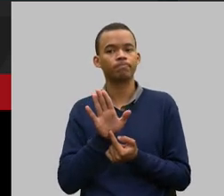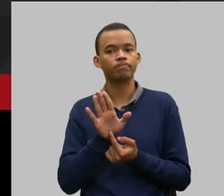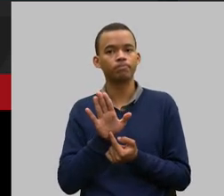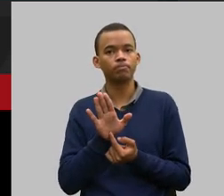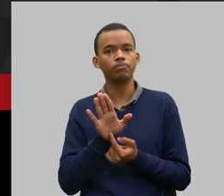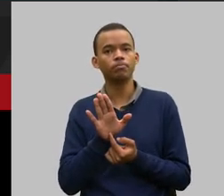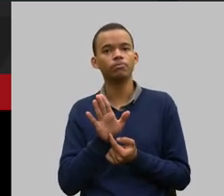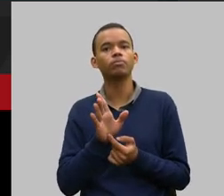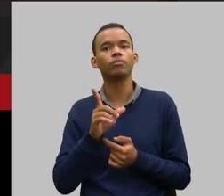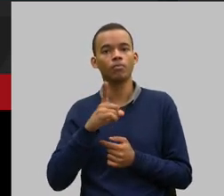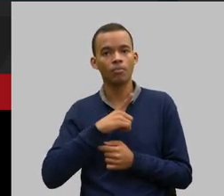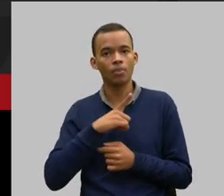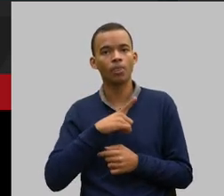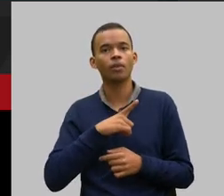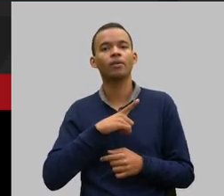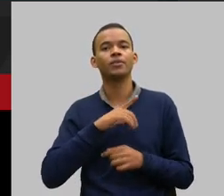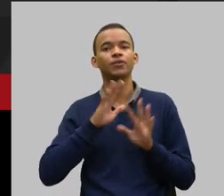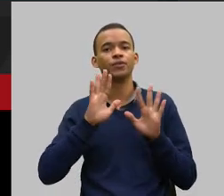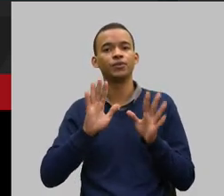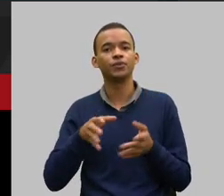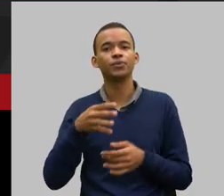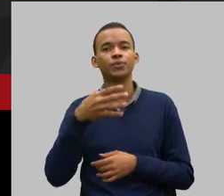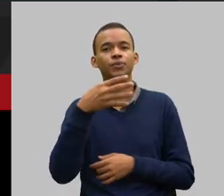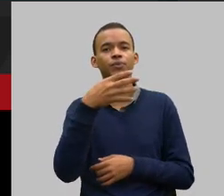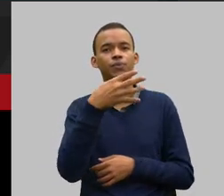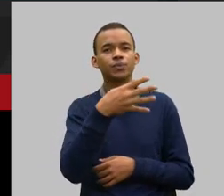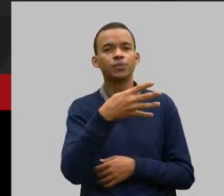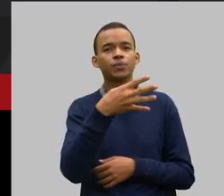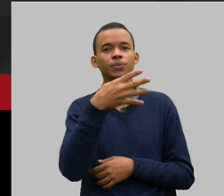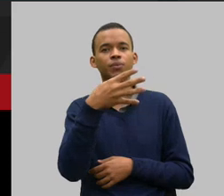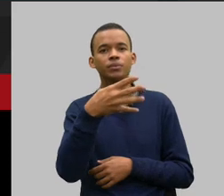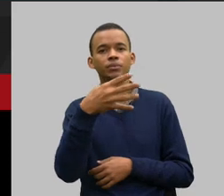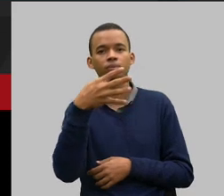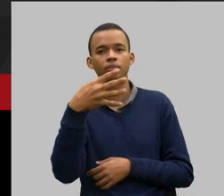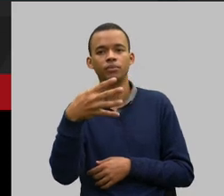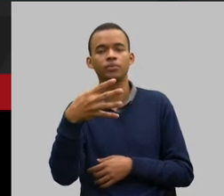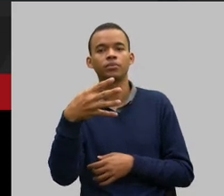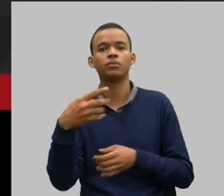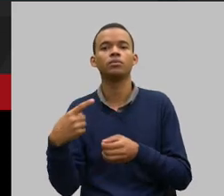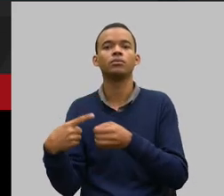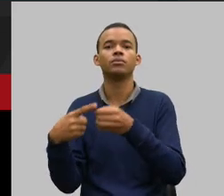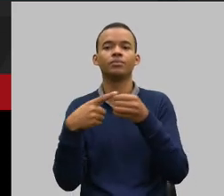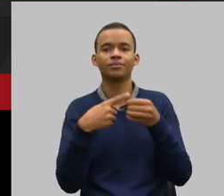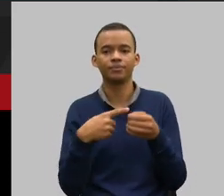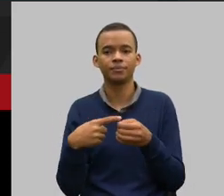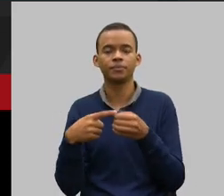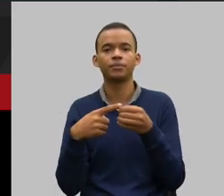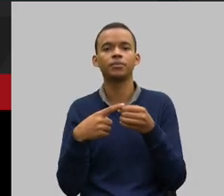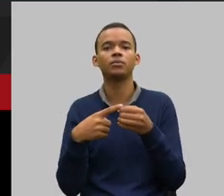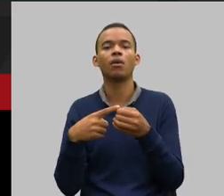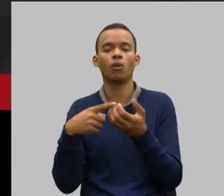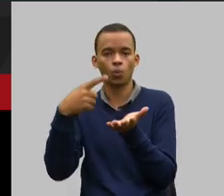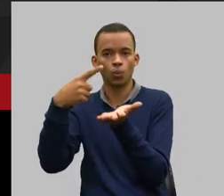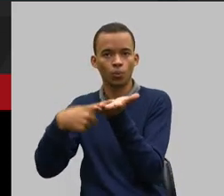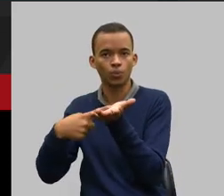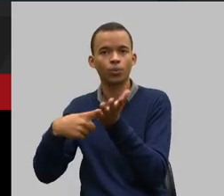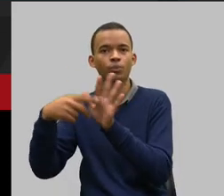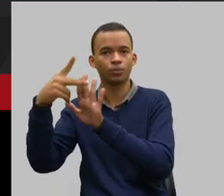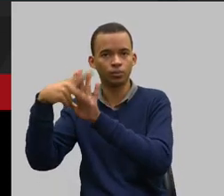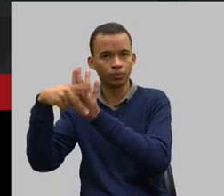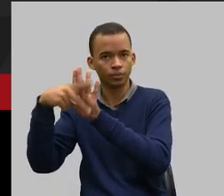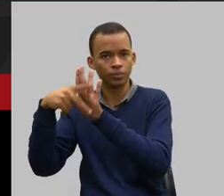hoje 444 municípios que aderiram ao Minas livre para crescer um